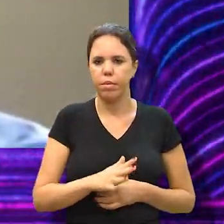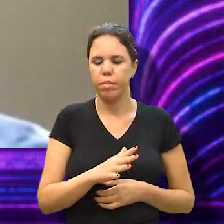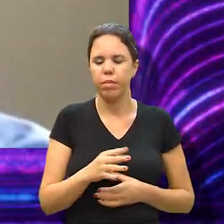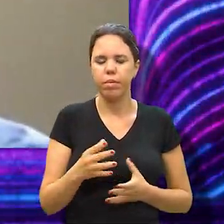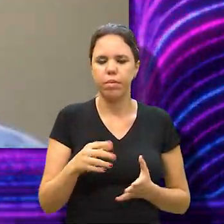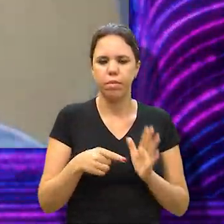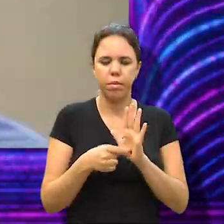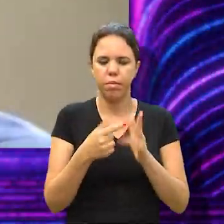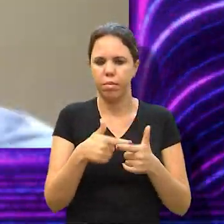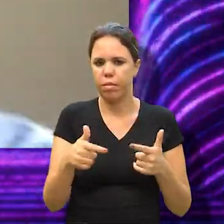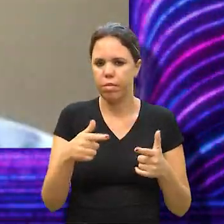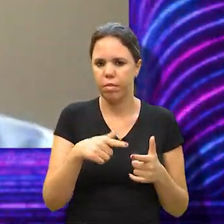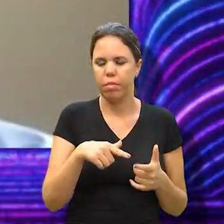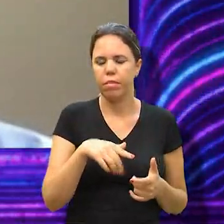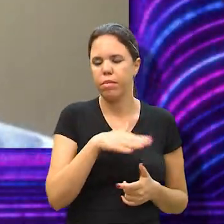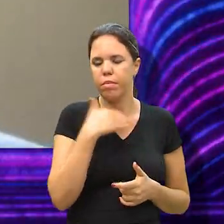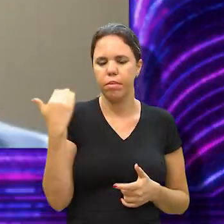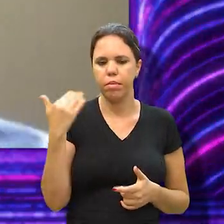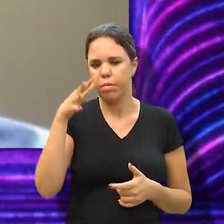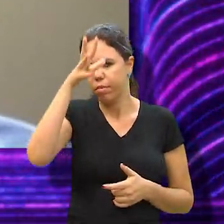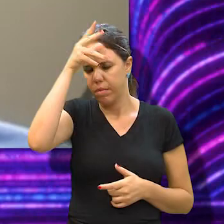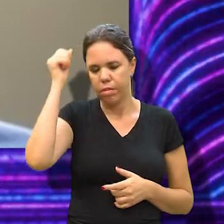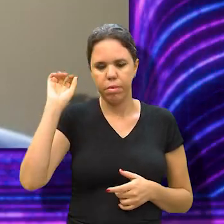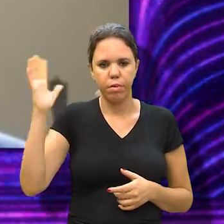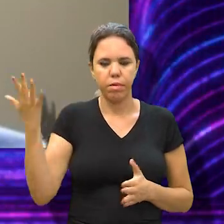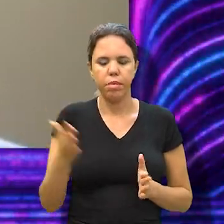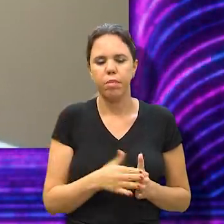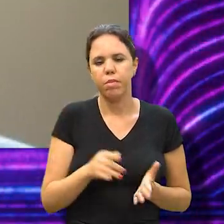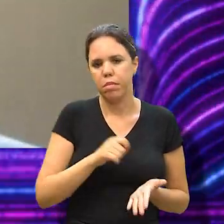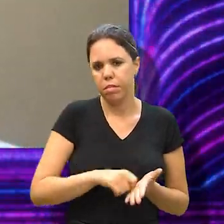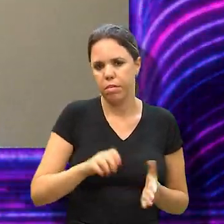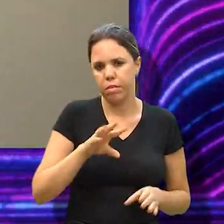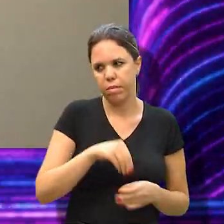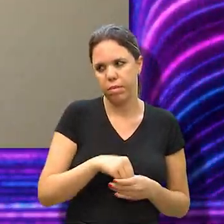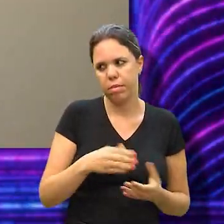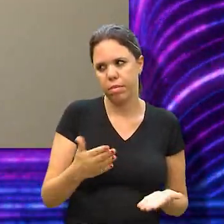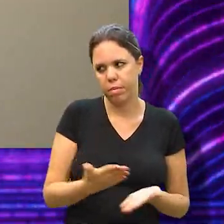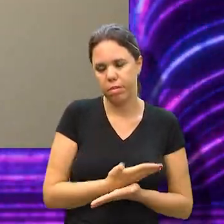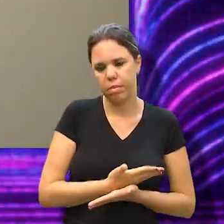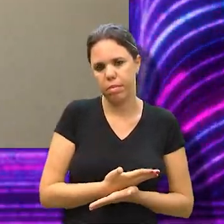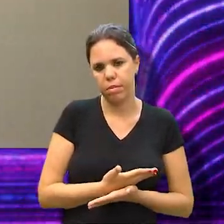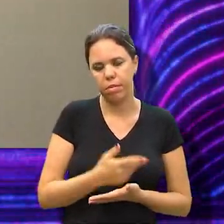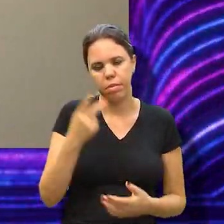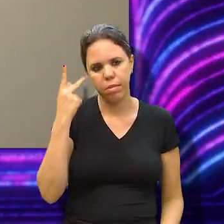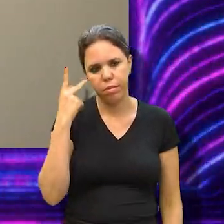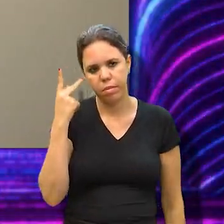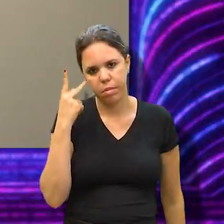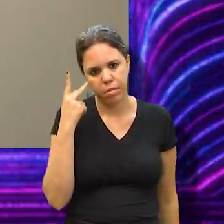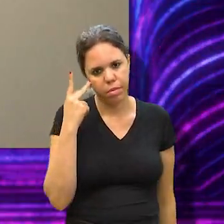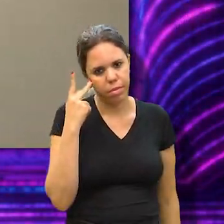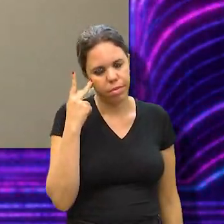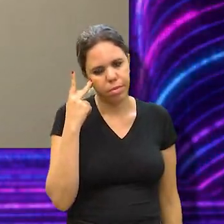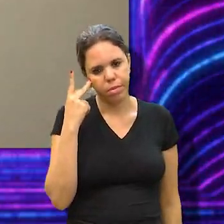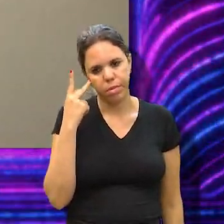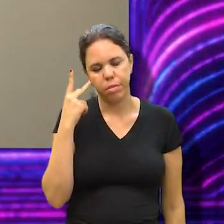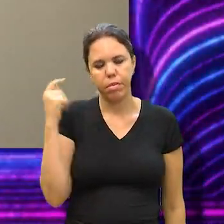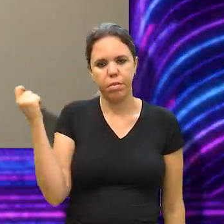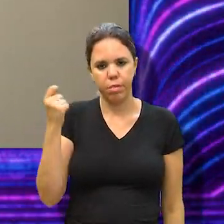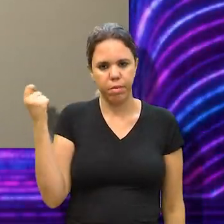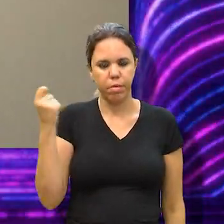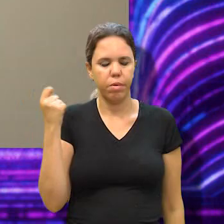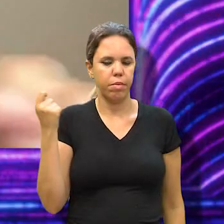de norte, porque eu falo muito do Amazonas na obra, e sul, região de São Paulo, né,